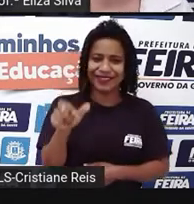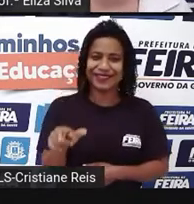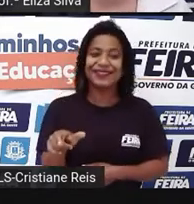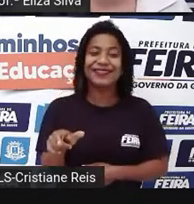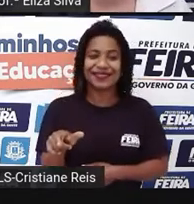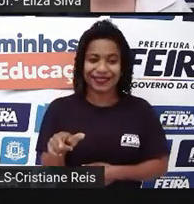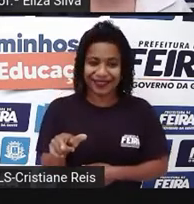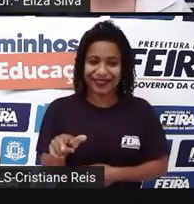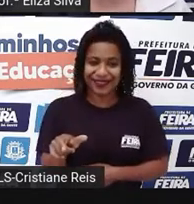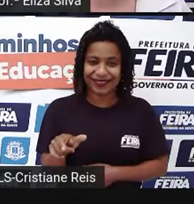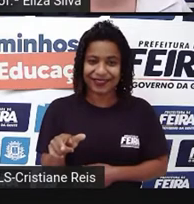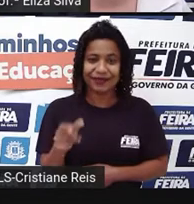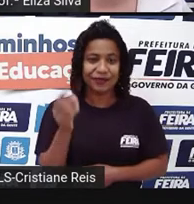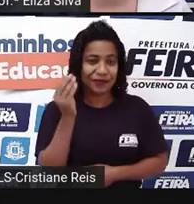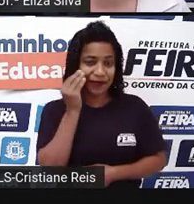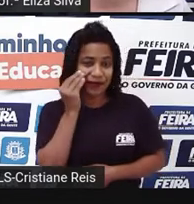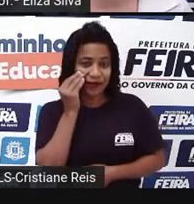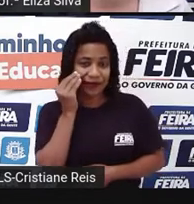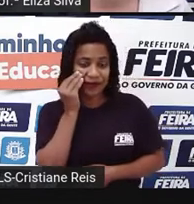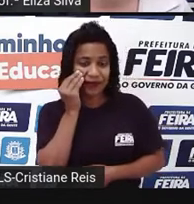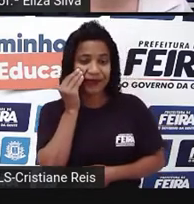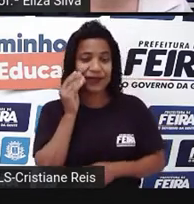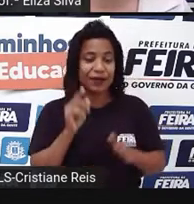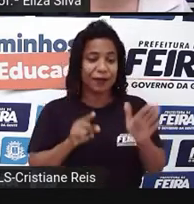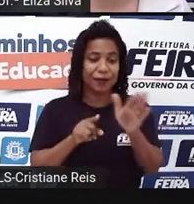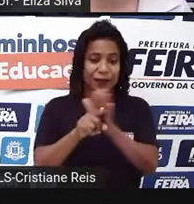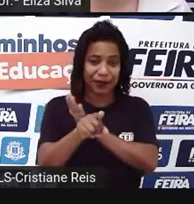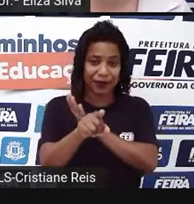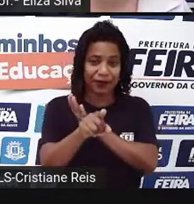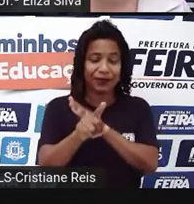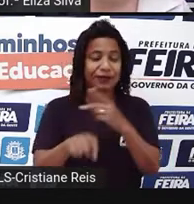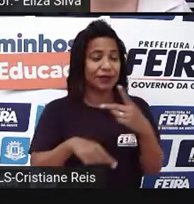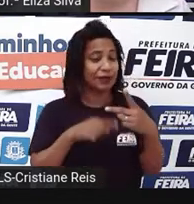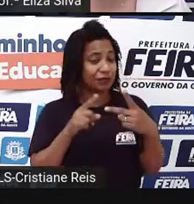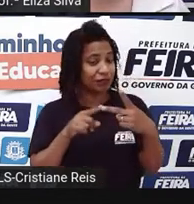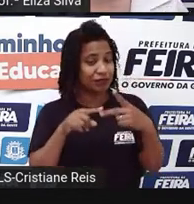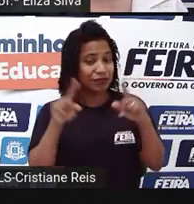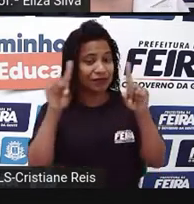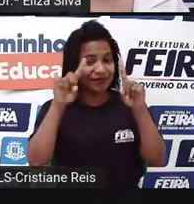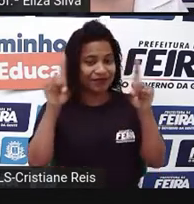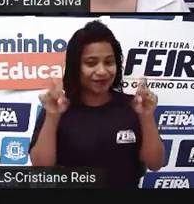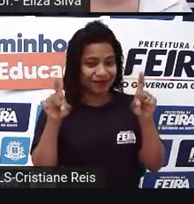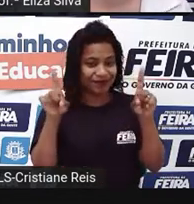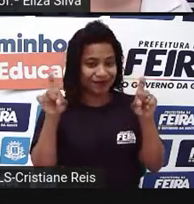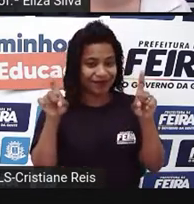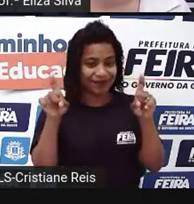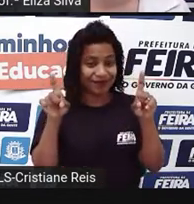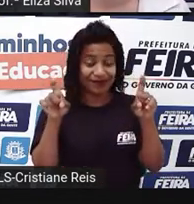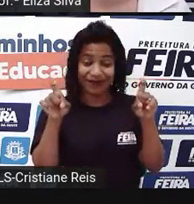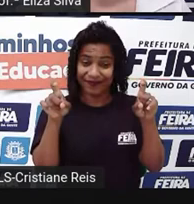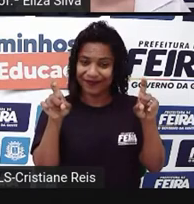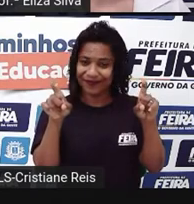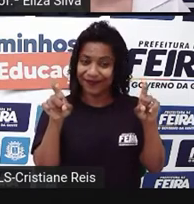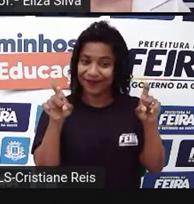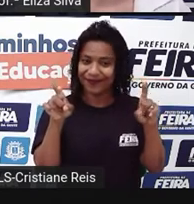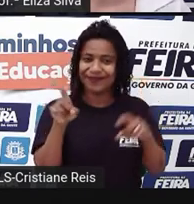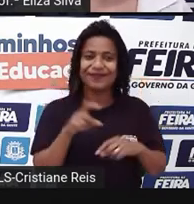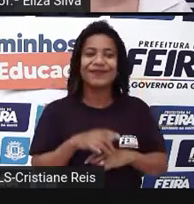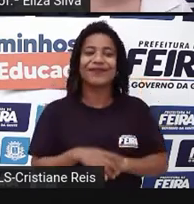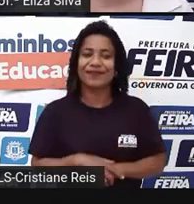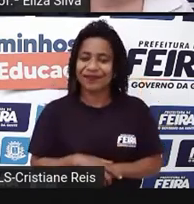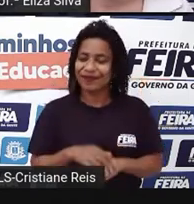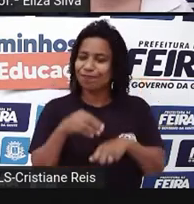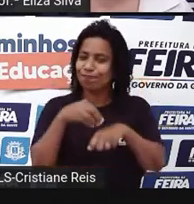tela. Aqui nós temos a question, a pergunta, e dentro do parênteses uma dica. Uma